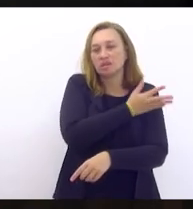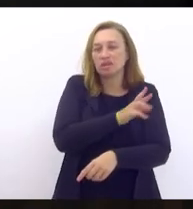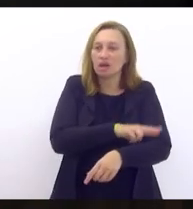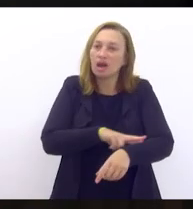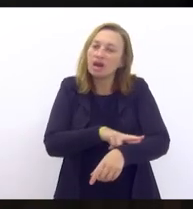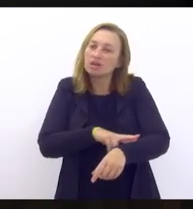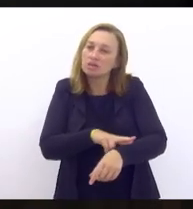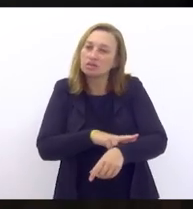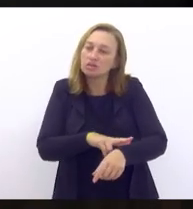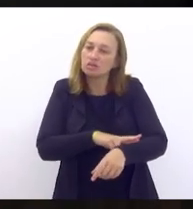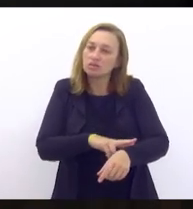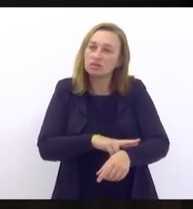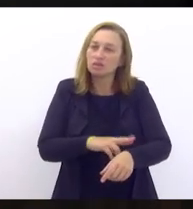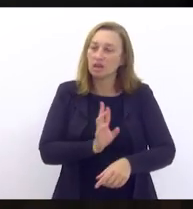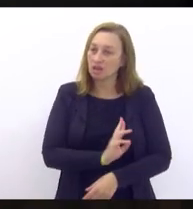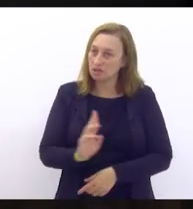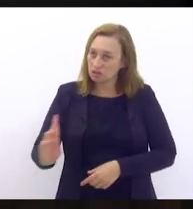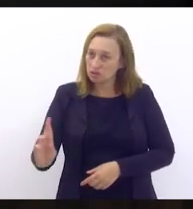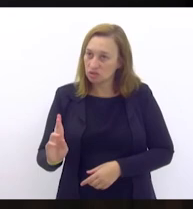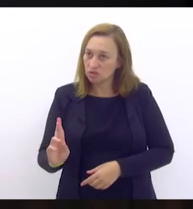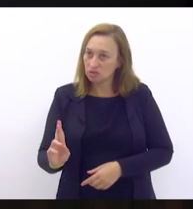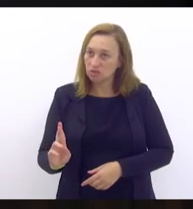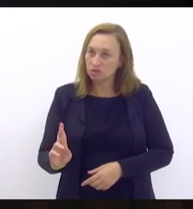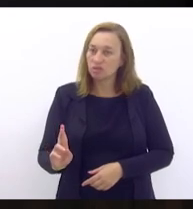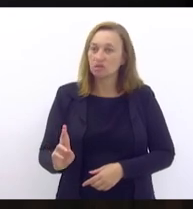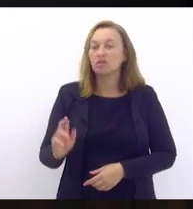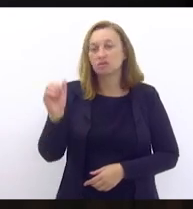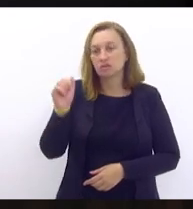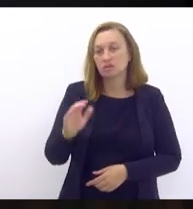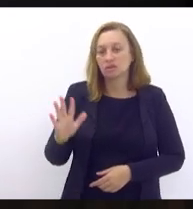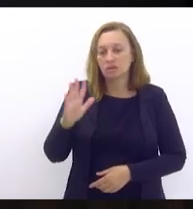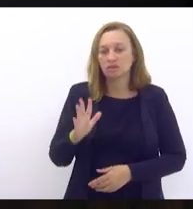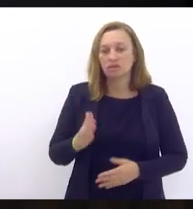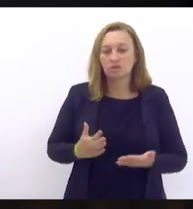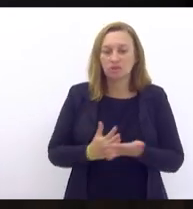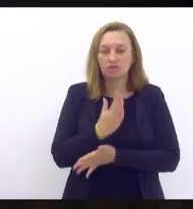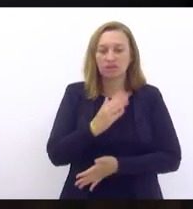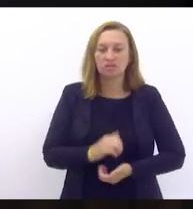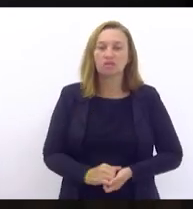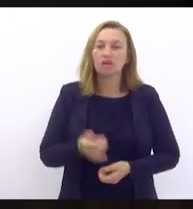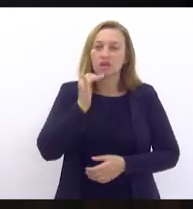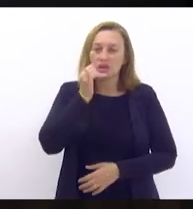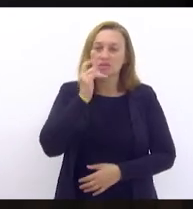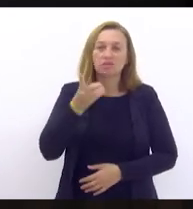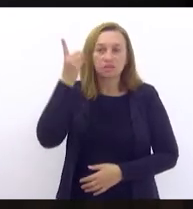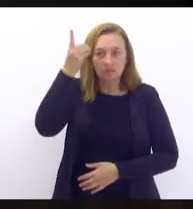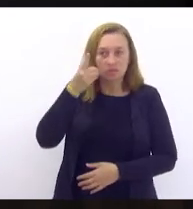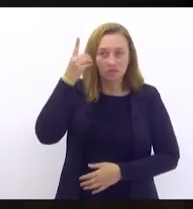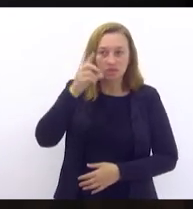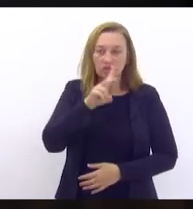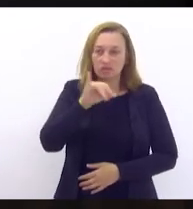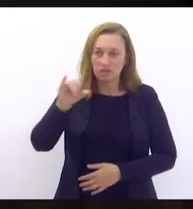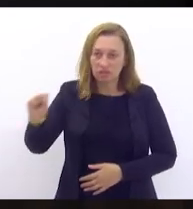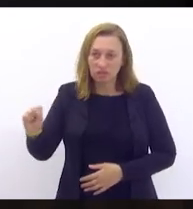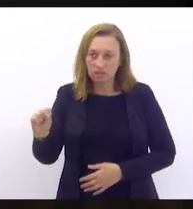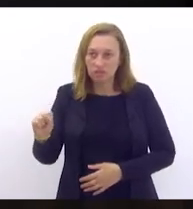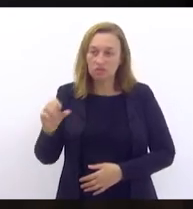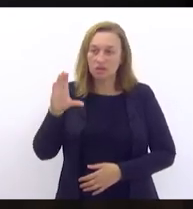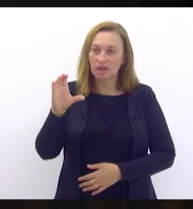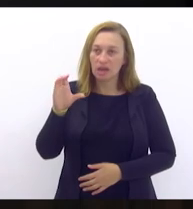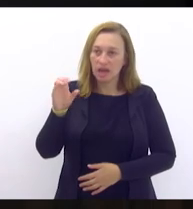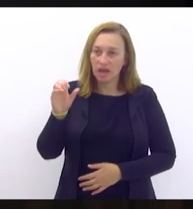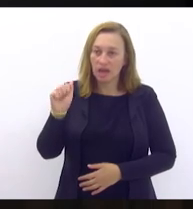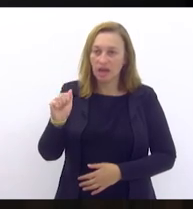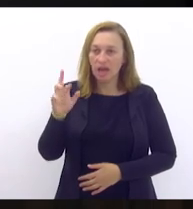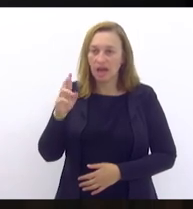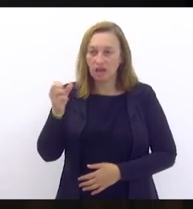raça, cor, etnia, religião e procedência nacional, favorável. Relatores, deputados Vinícius Cozzolino e Carlos